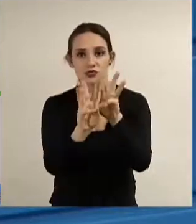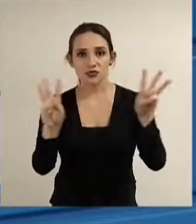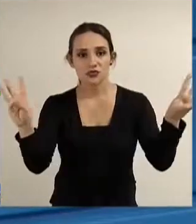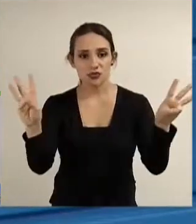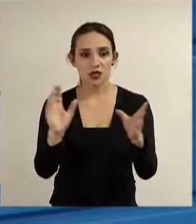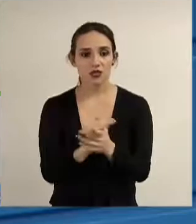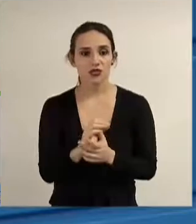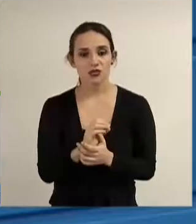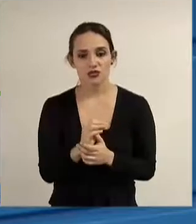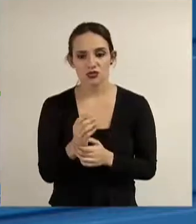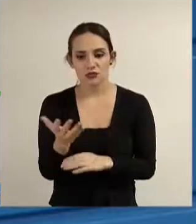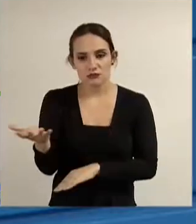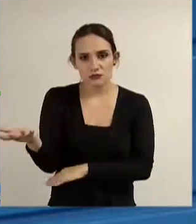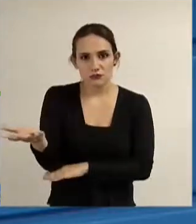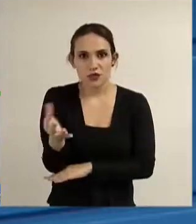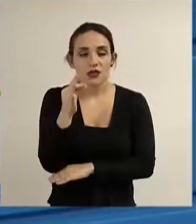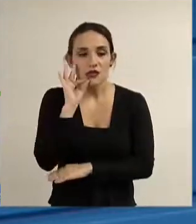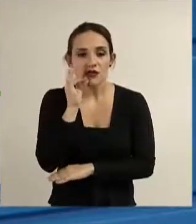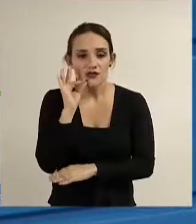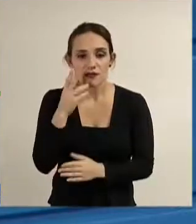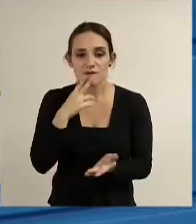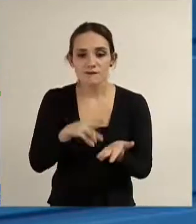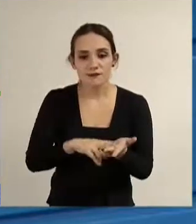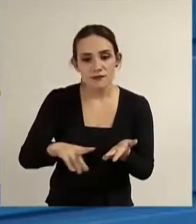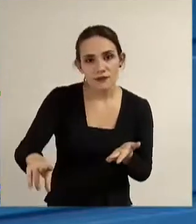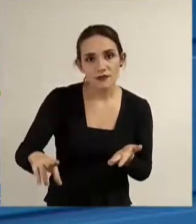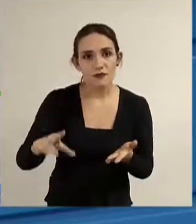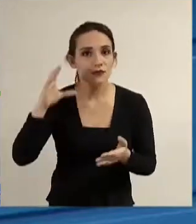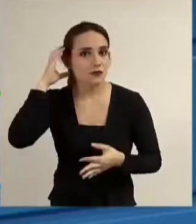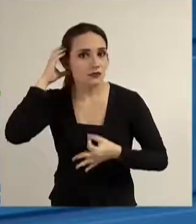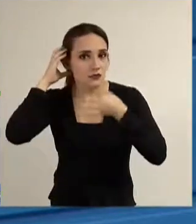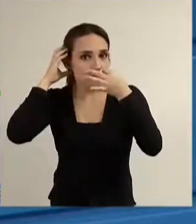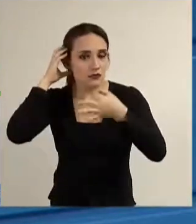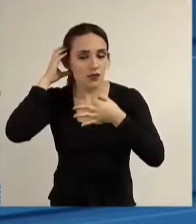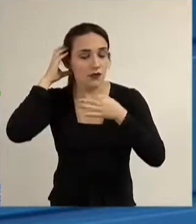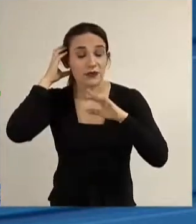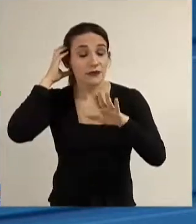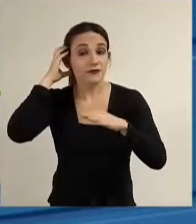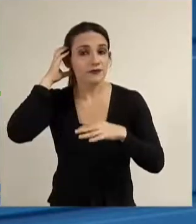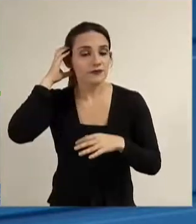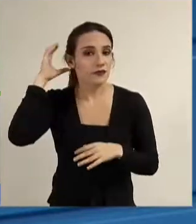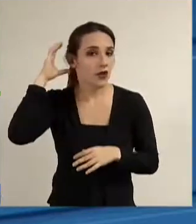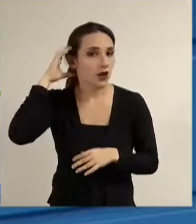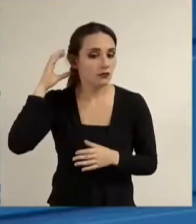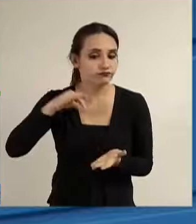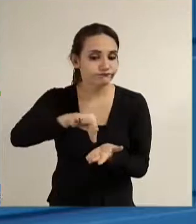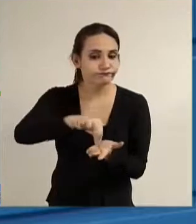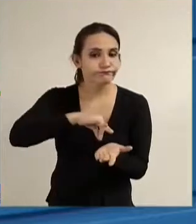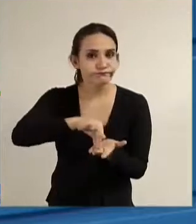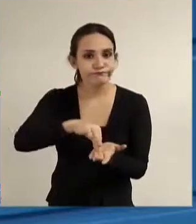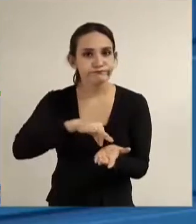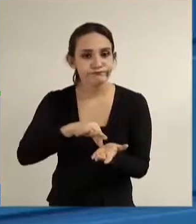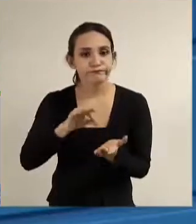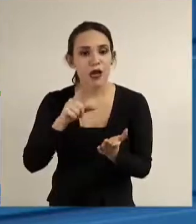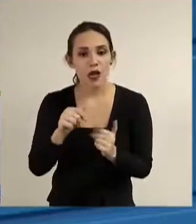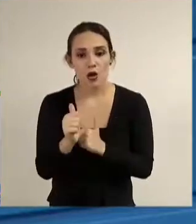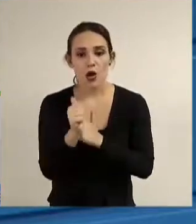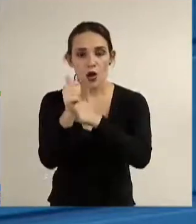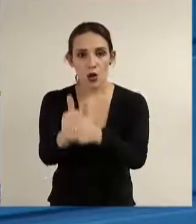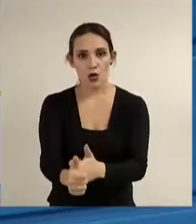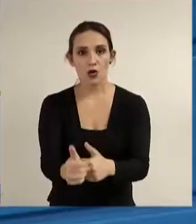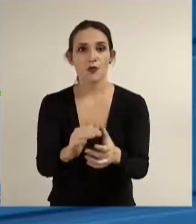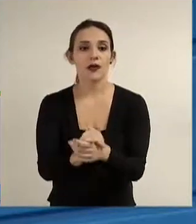de copa, sonoplastia, confecção de convites para a realização de audiência pública da Comissão de Acompanhamento da